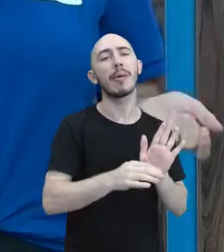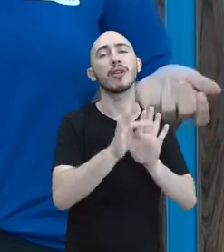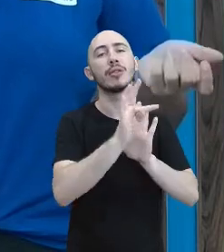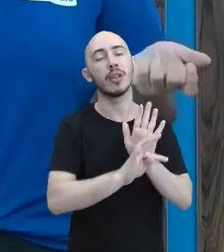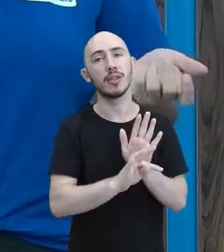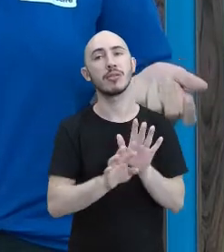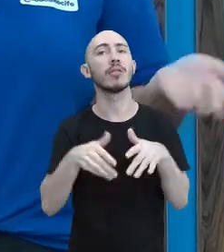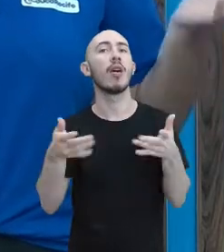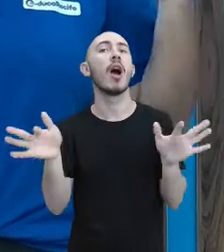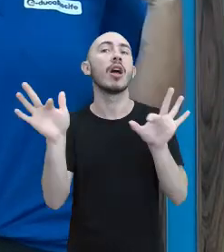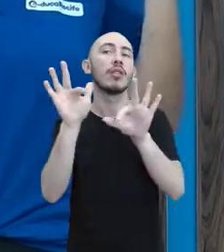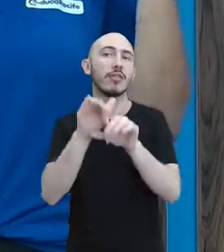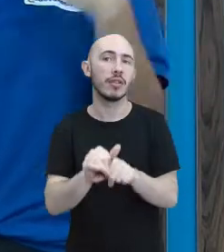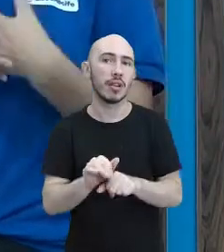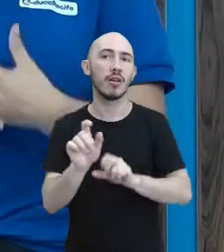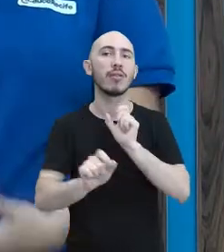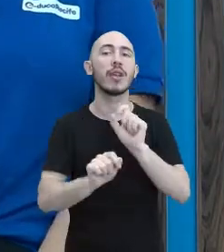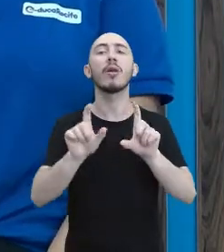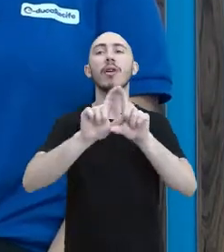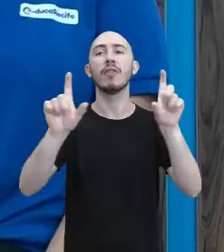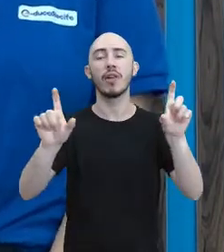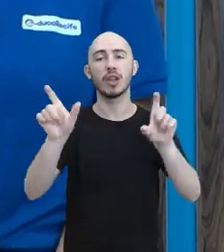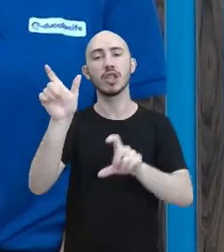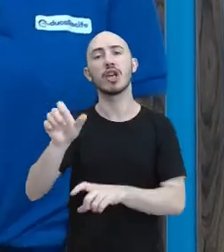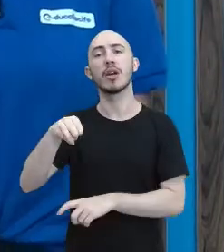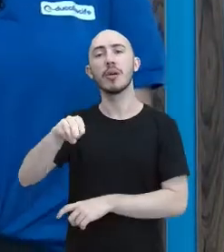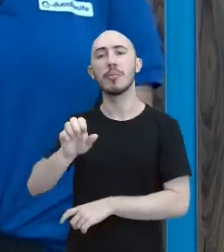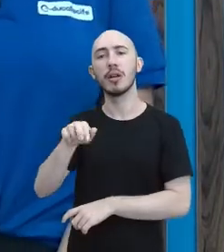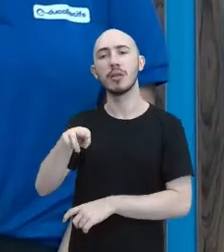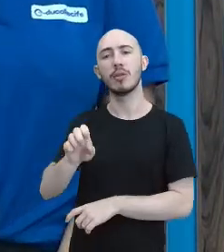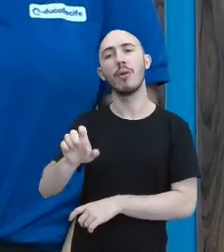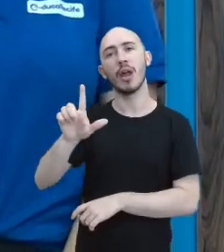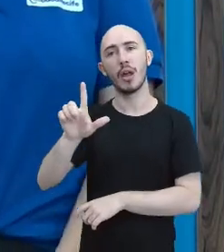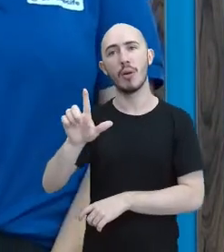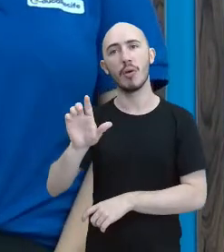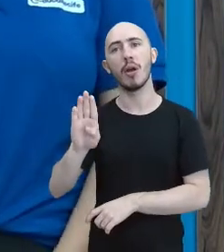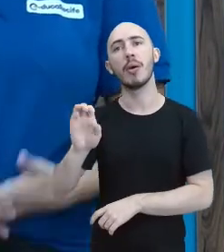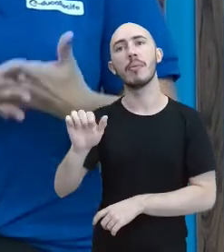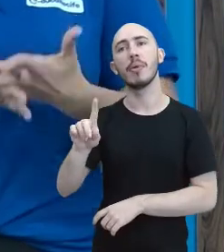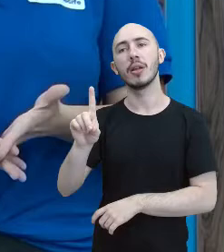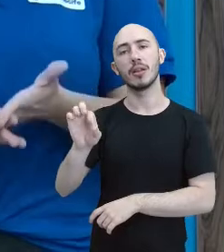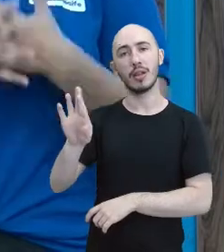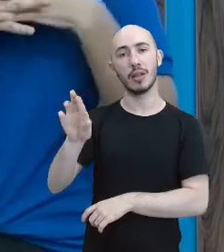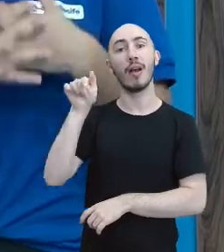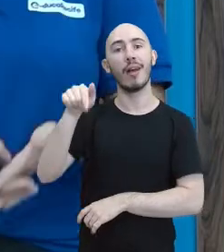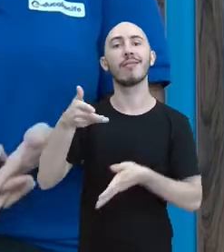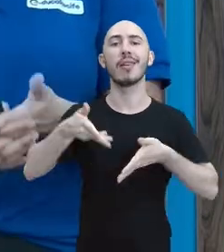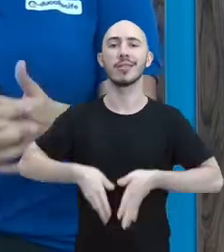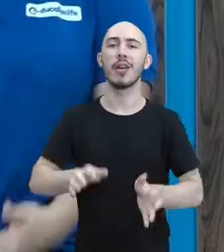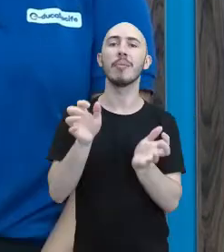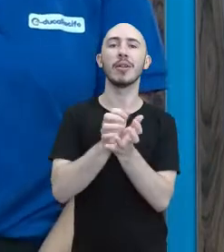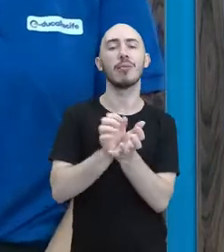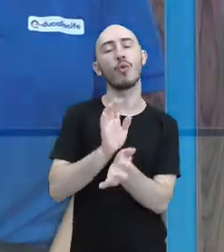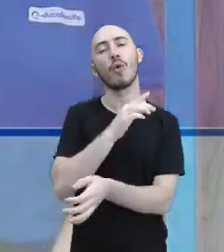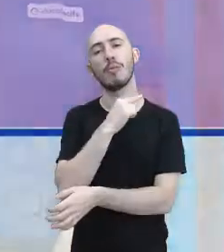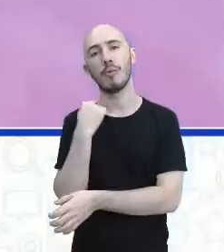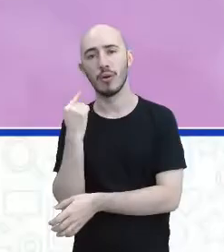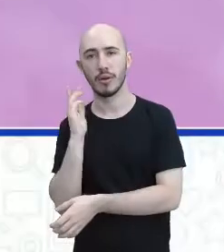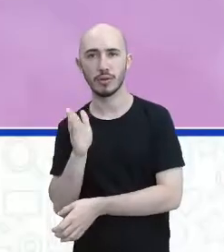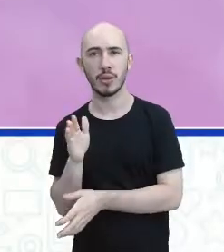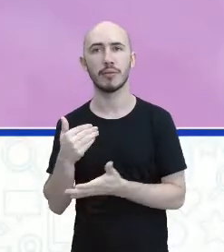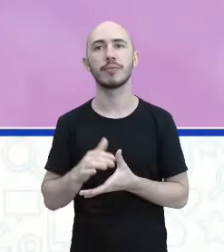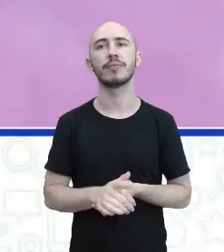aí, para terminar, vamos aqui ler essa frase de Manuel Bandeira, que é um poeta pernambucano, já falecido, maravilhoso. Ó,